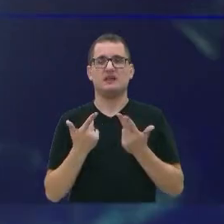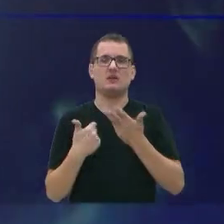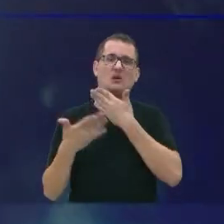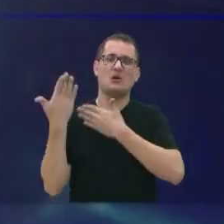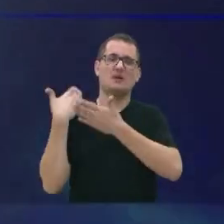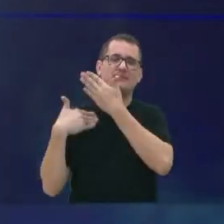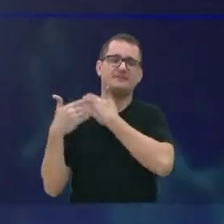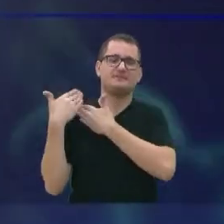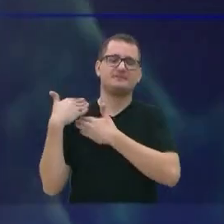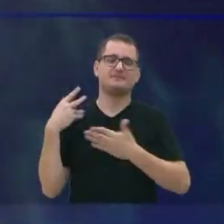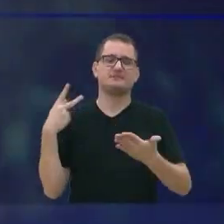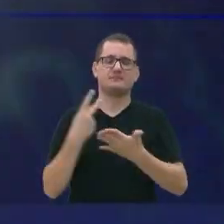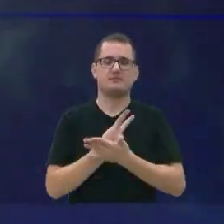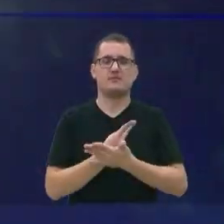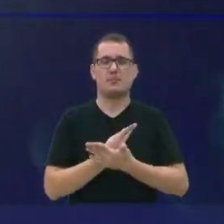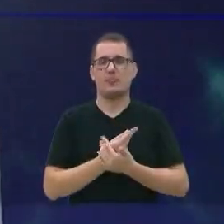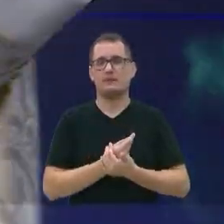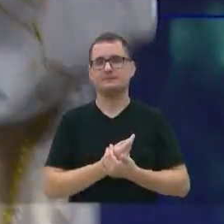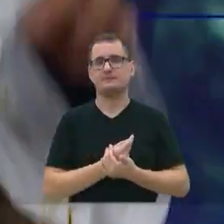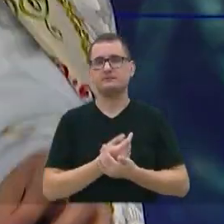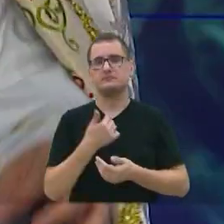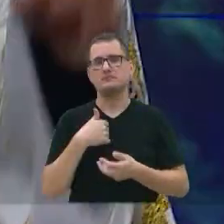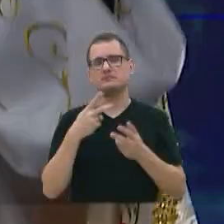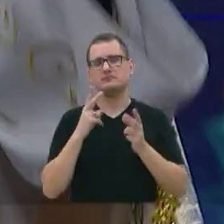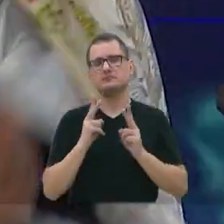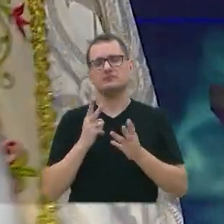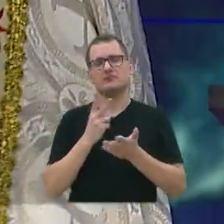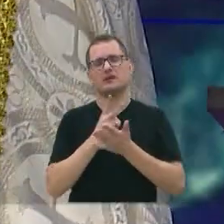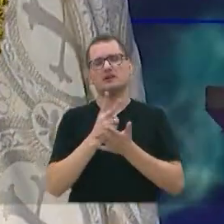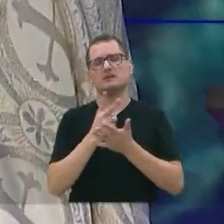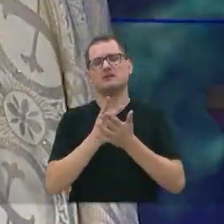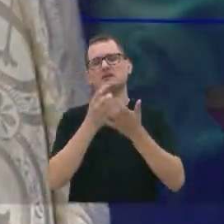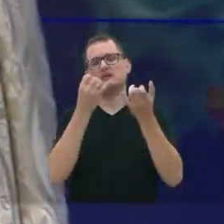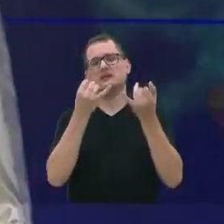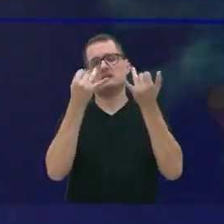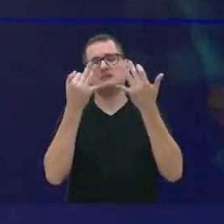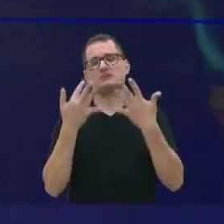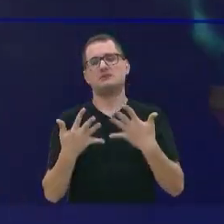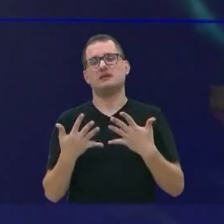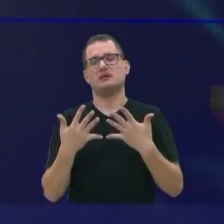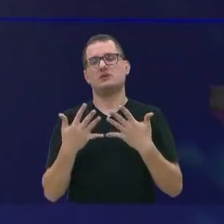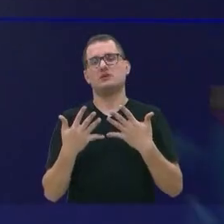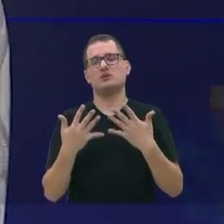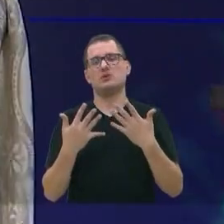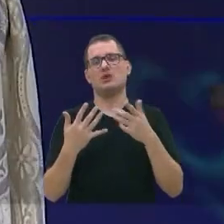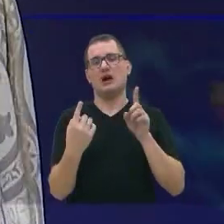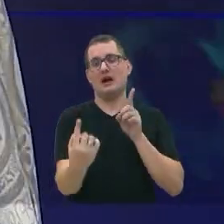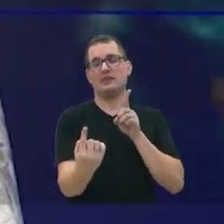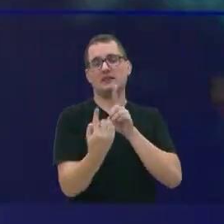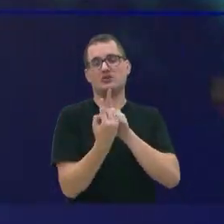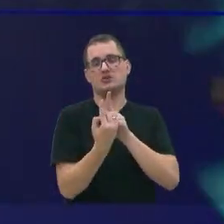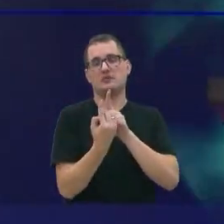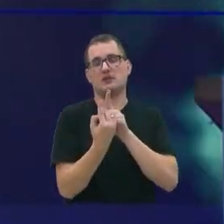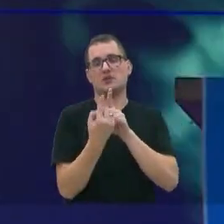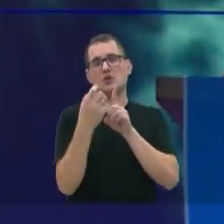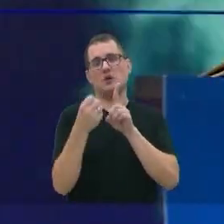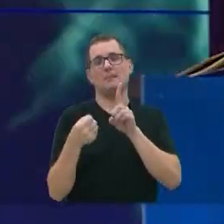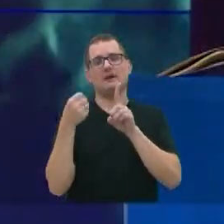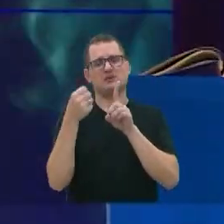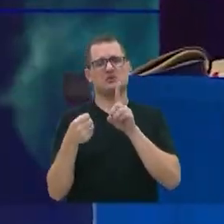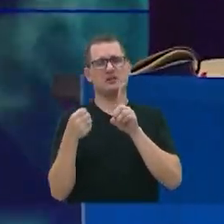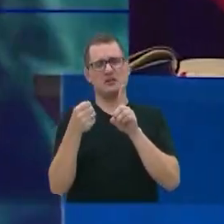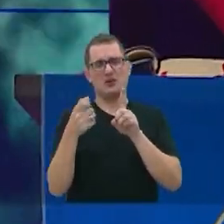aconteceu. E eu sempre digo nos atendimentos pastorais para pessoas que têm estes